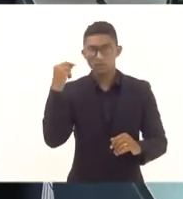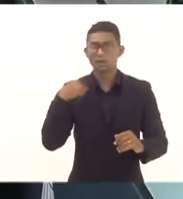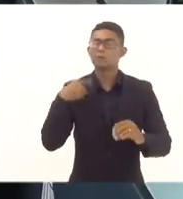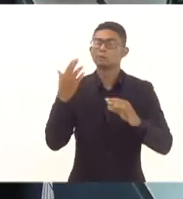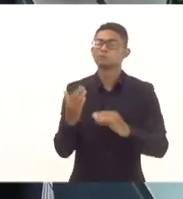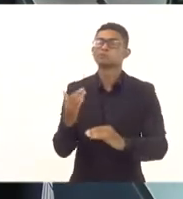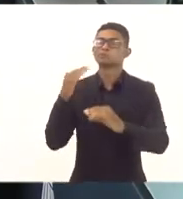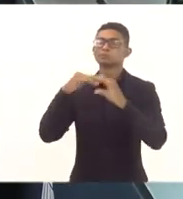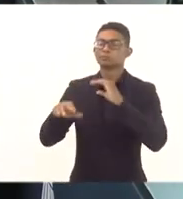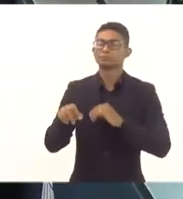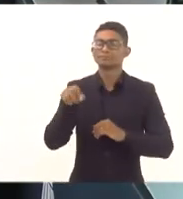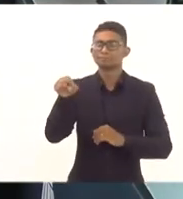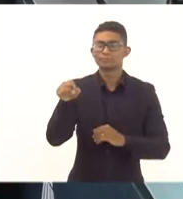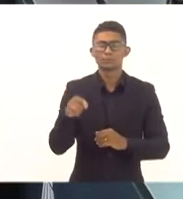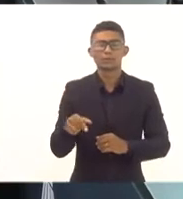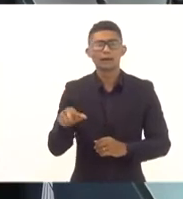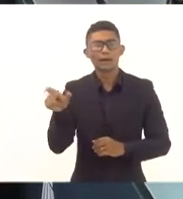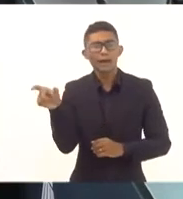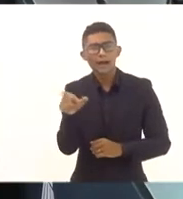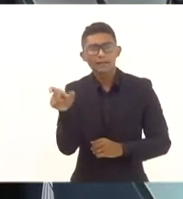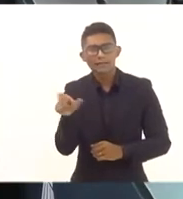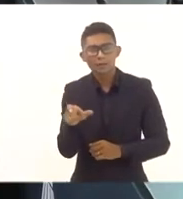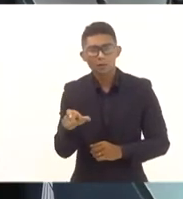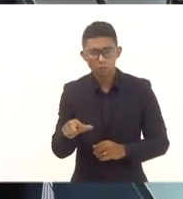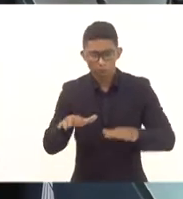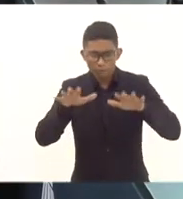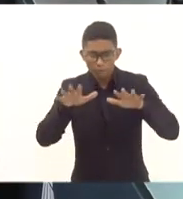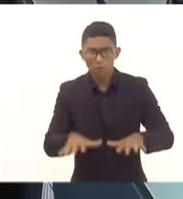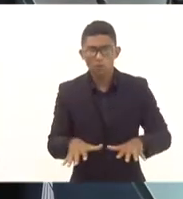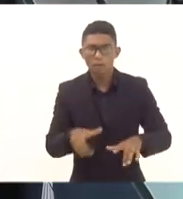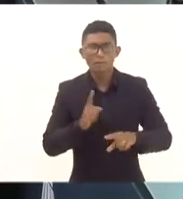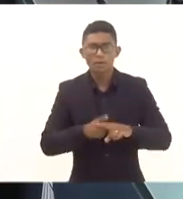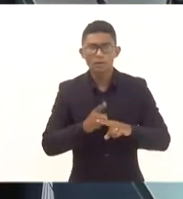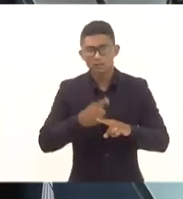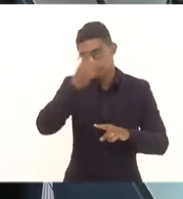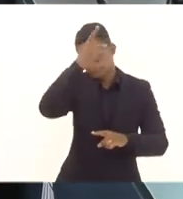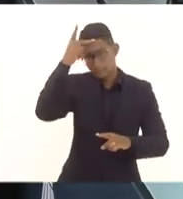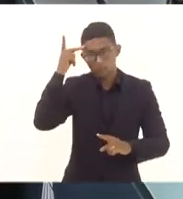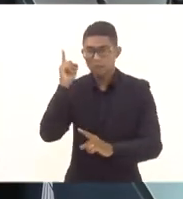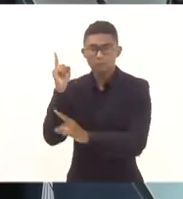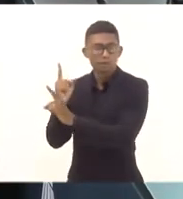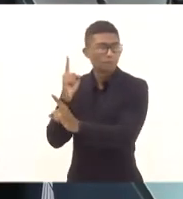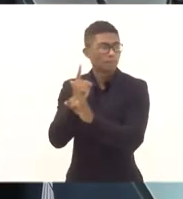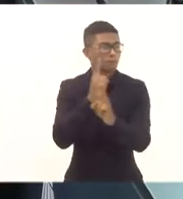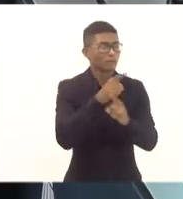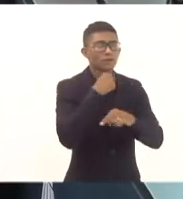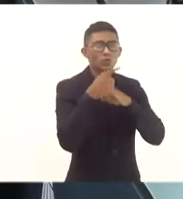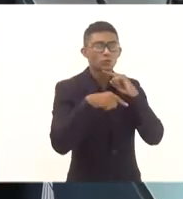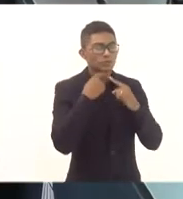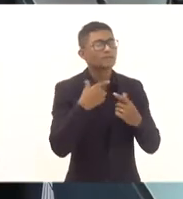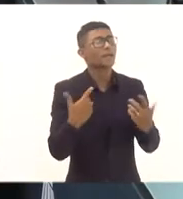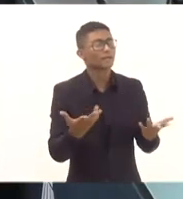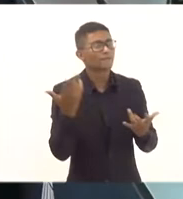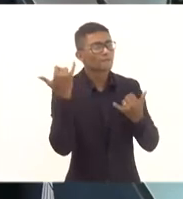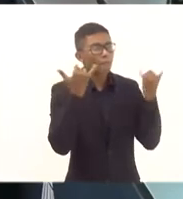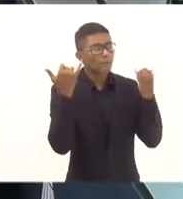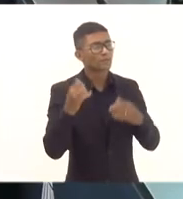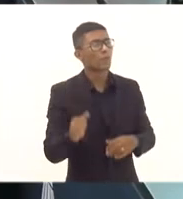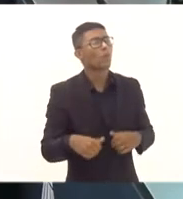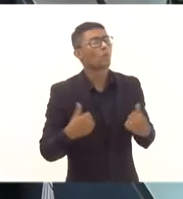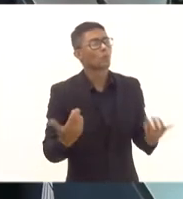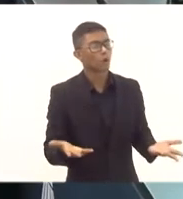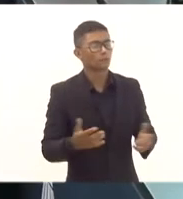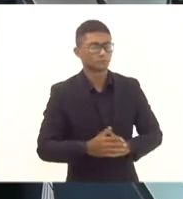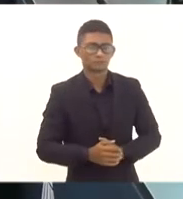ficar um tanto os cartões porque não conseguiram encontrar aquelas pessoas qual seria esse dado sim porque me